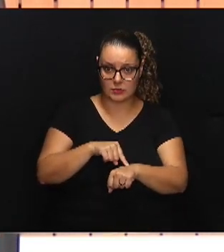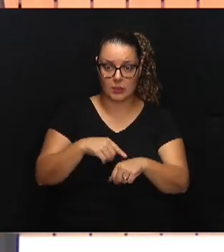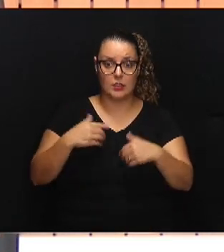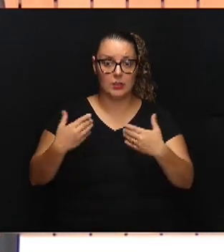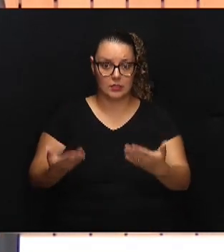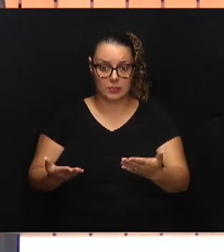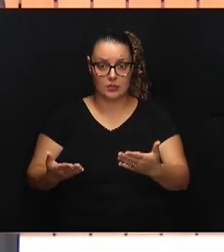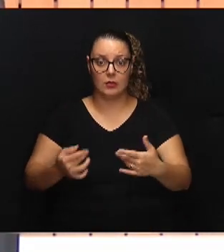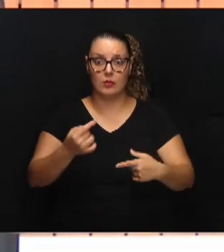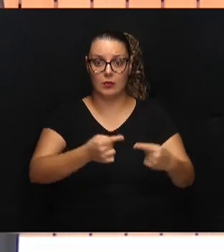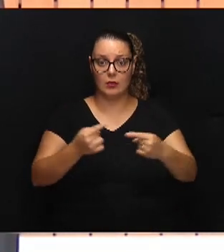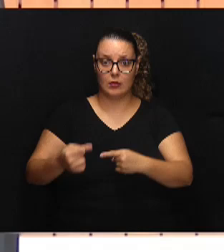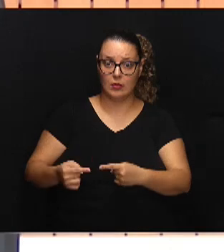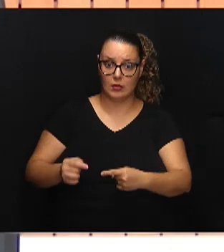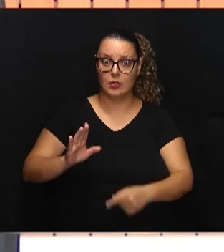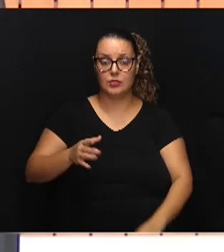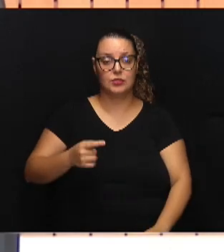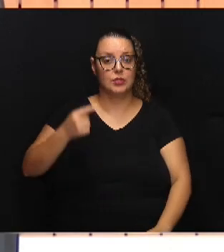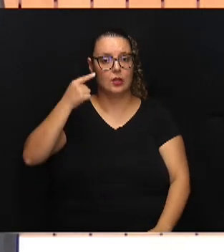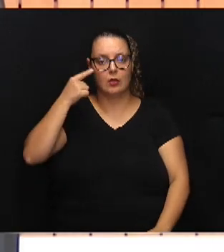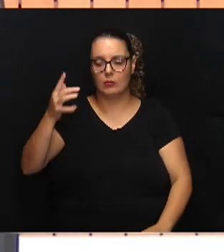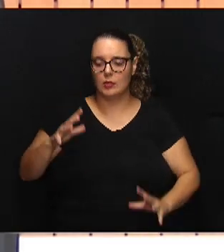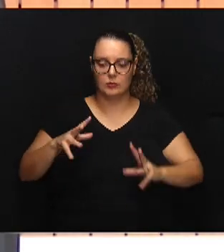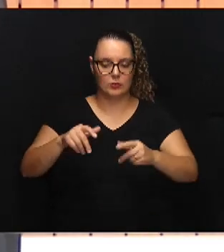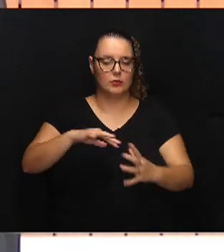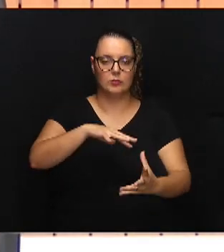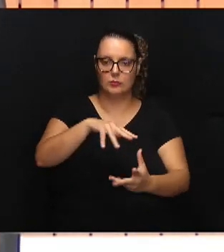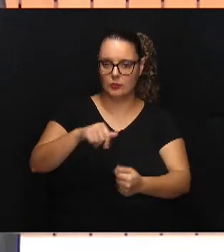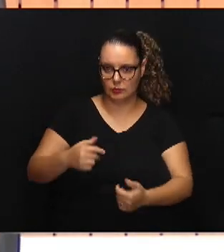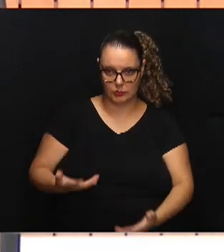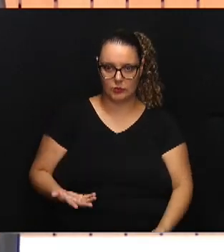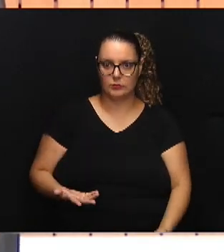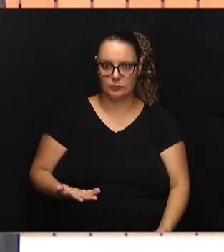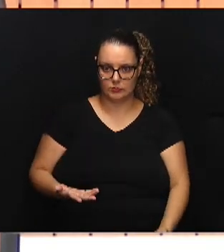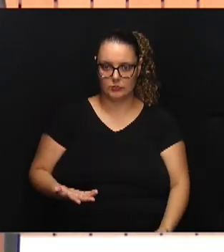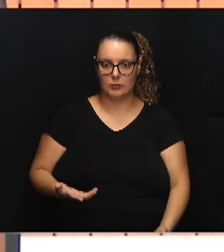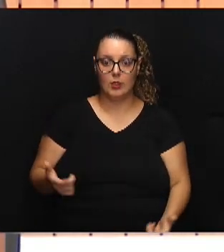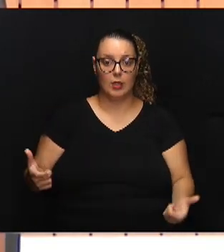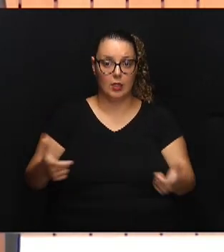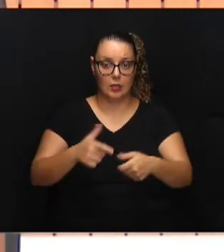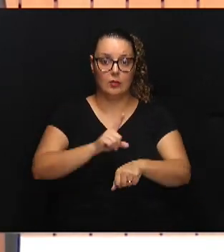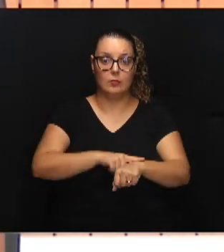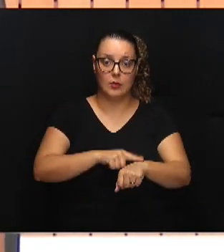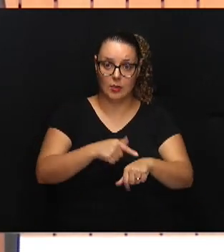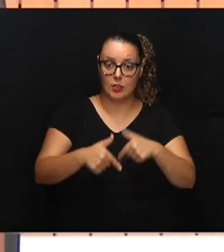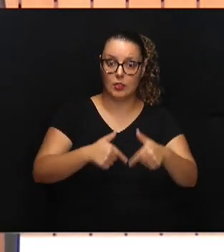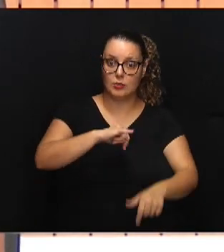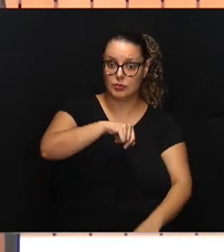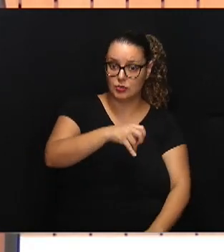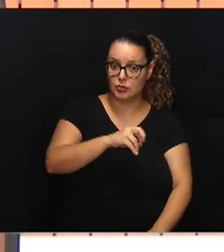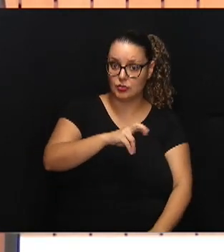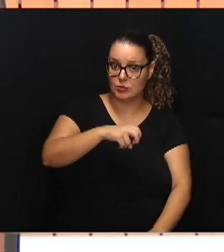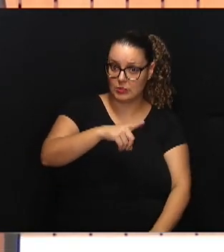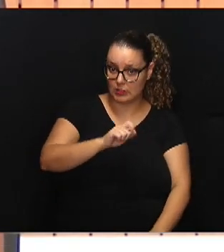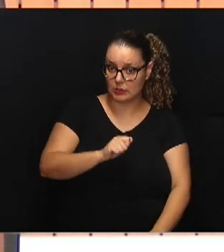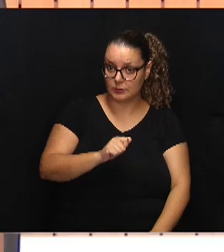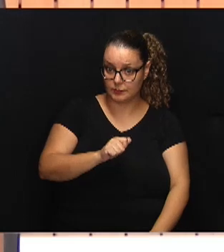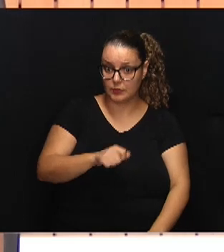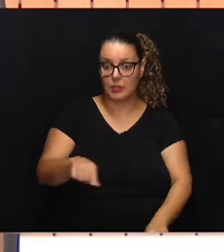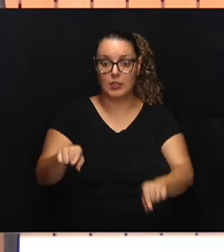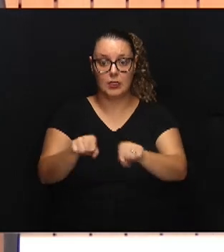é um debate, já é uma tendência no mundo todo, a redução da jornada de trabalho e também